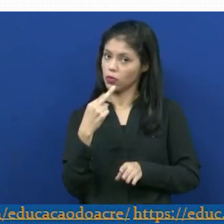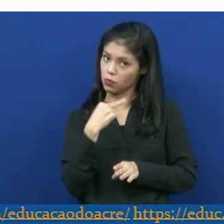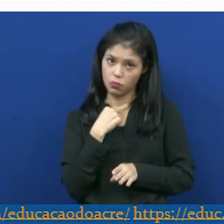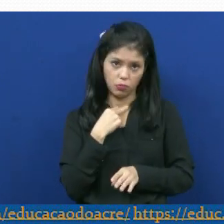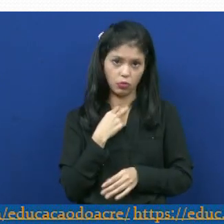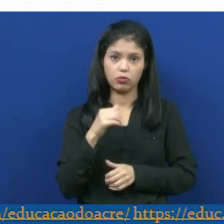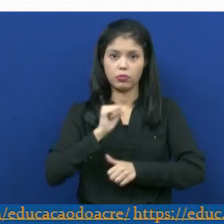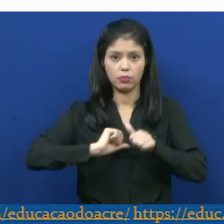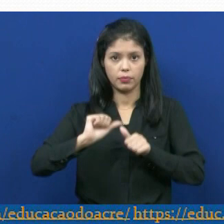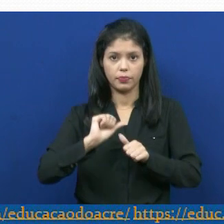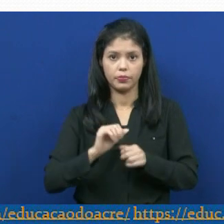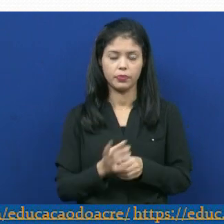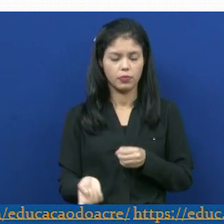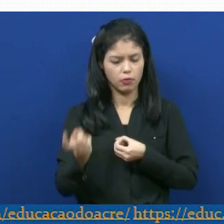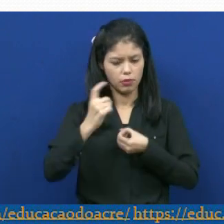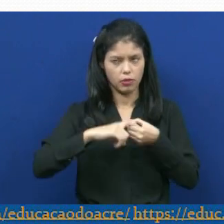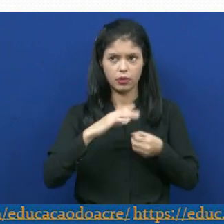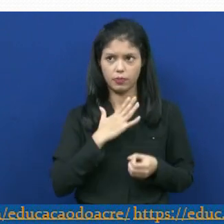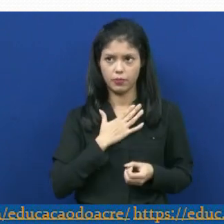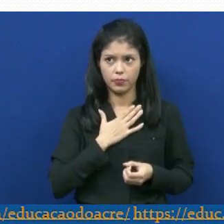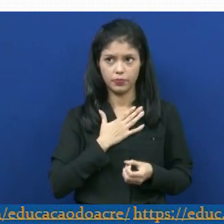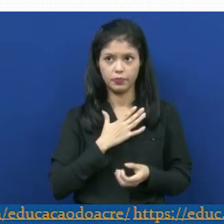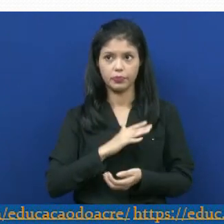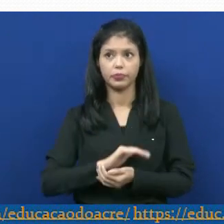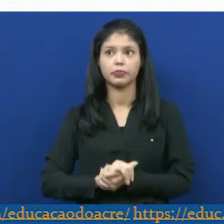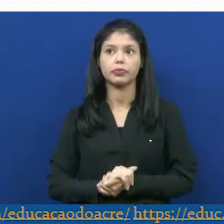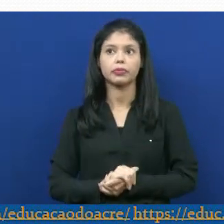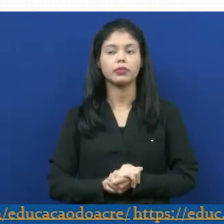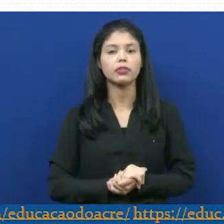inalterável. Volta um pouquinho aqui comigo.